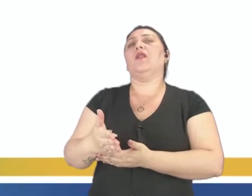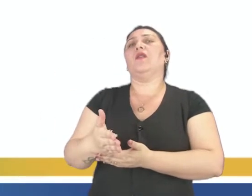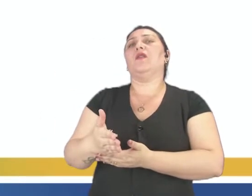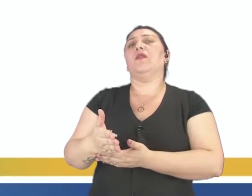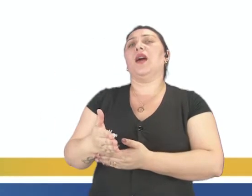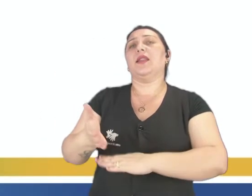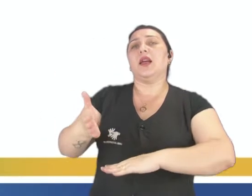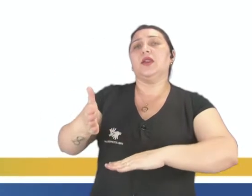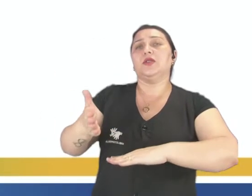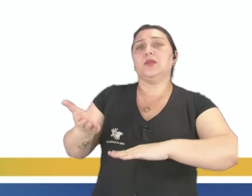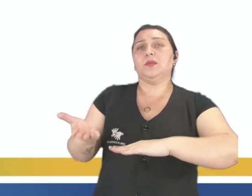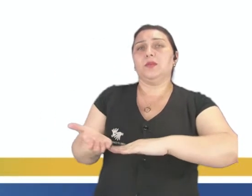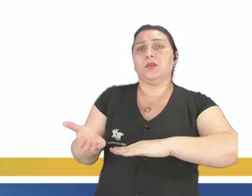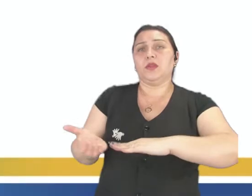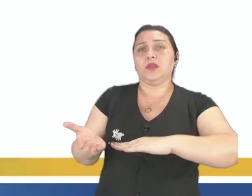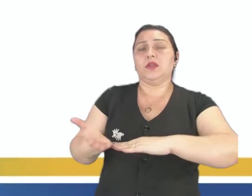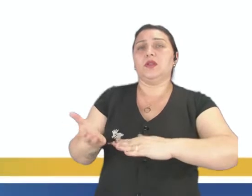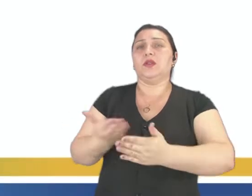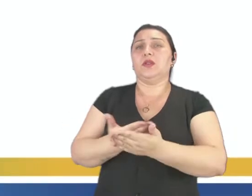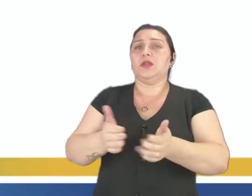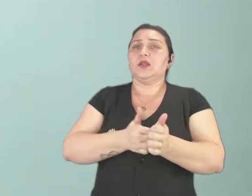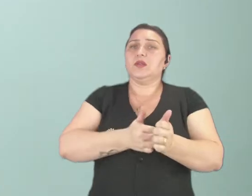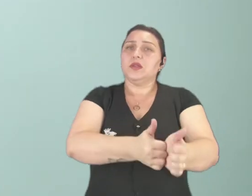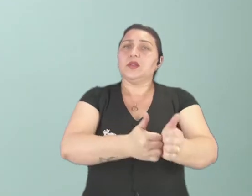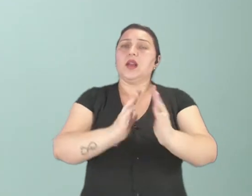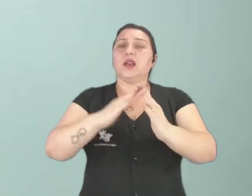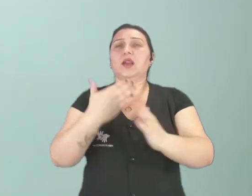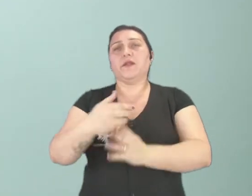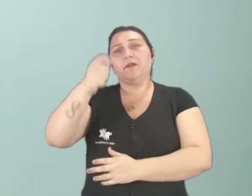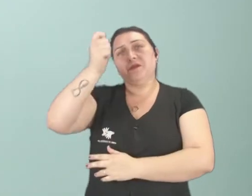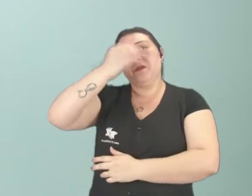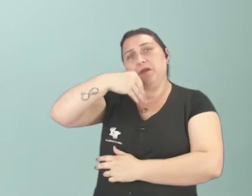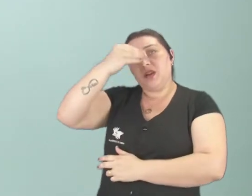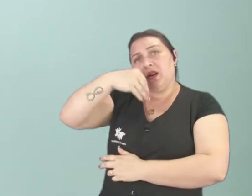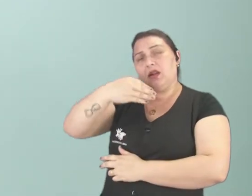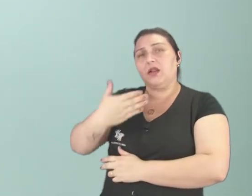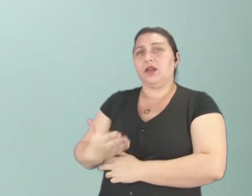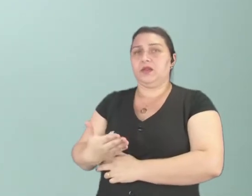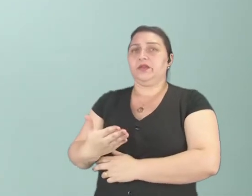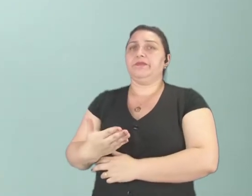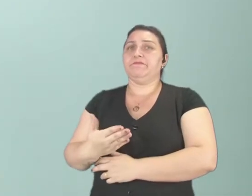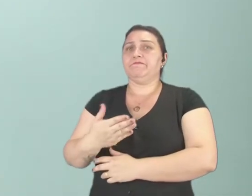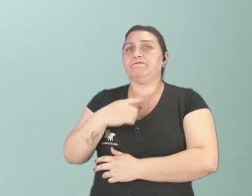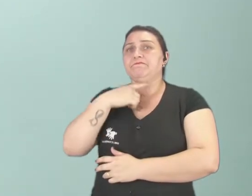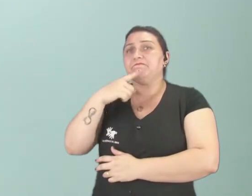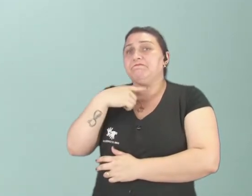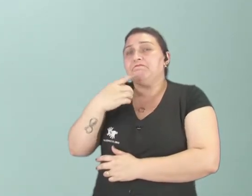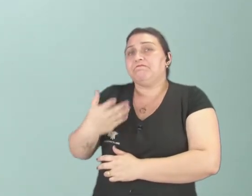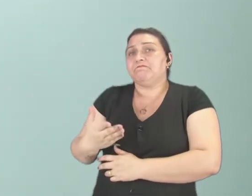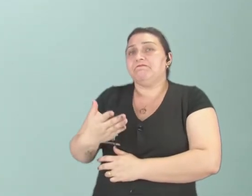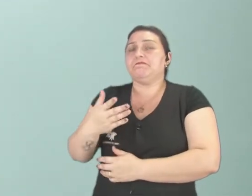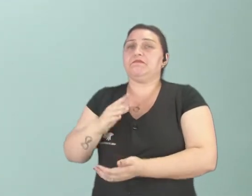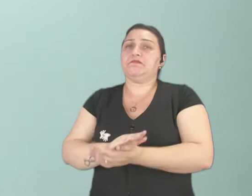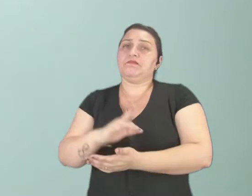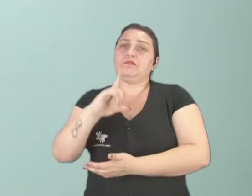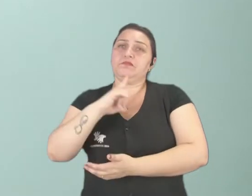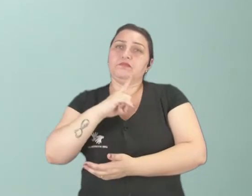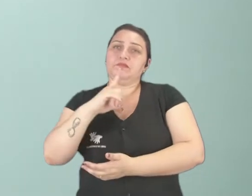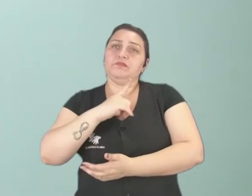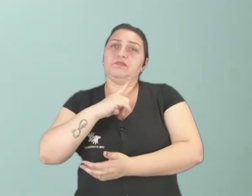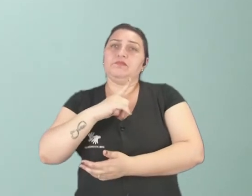né, surge essas perseguições. A igreja fica meio que receosa, né, porque teve